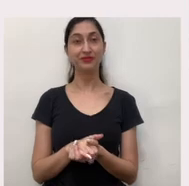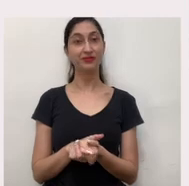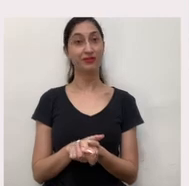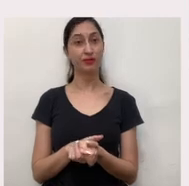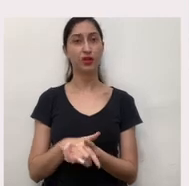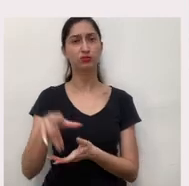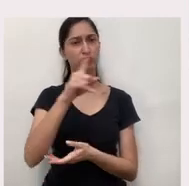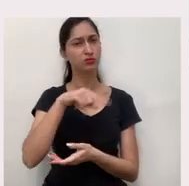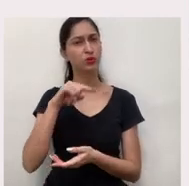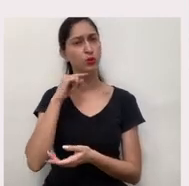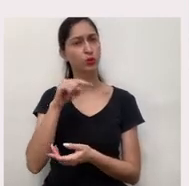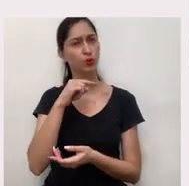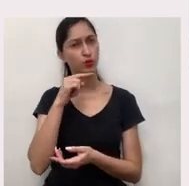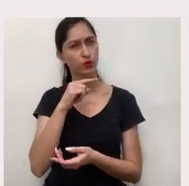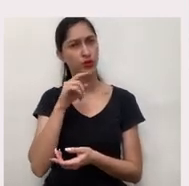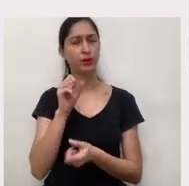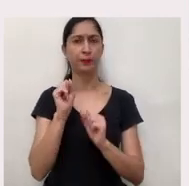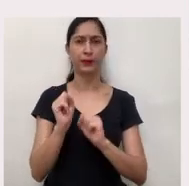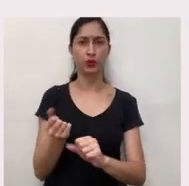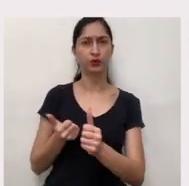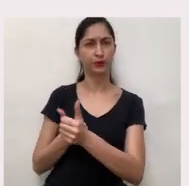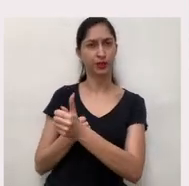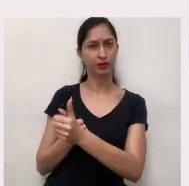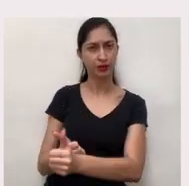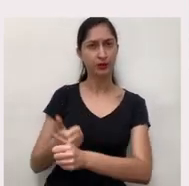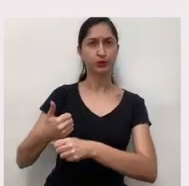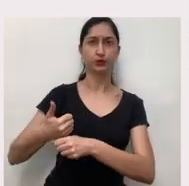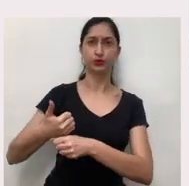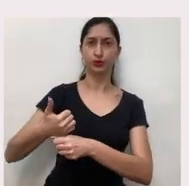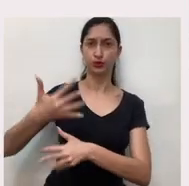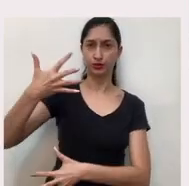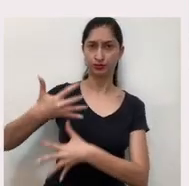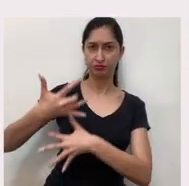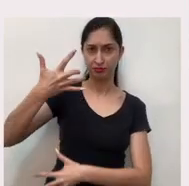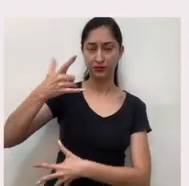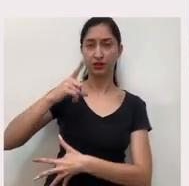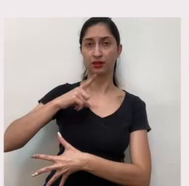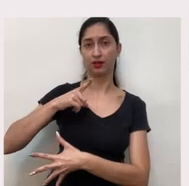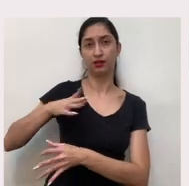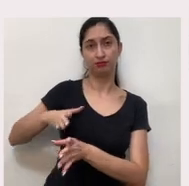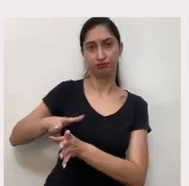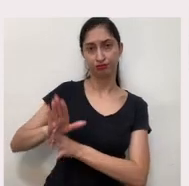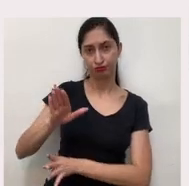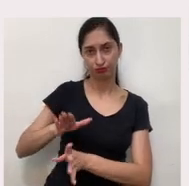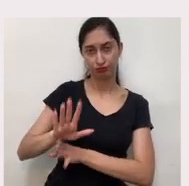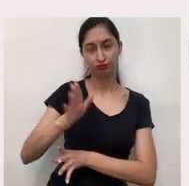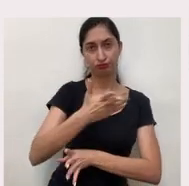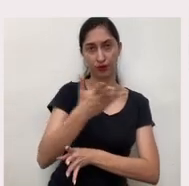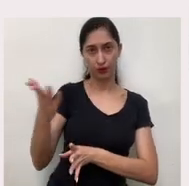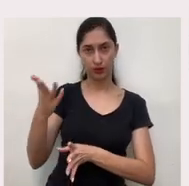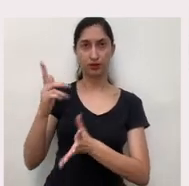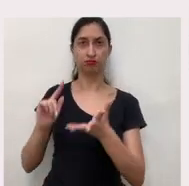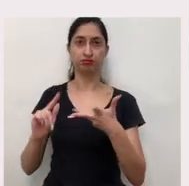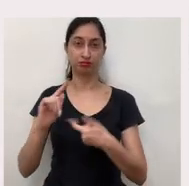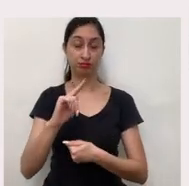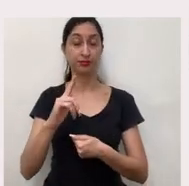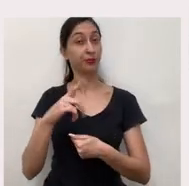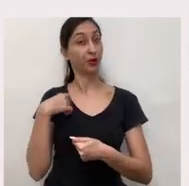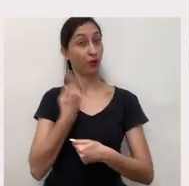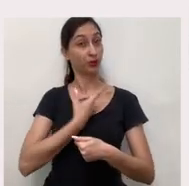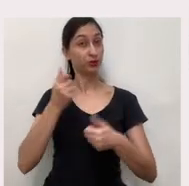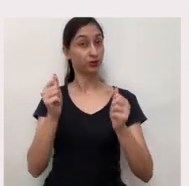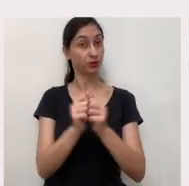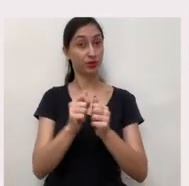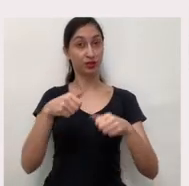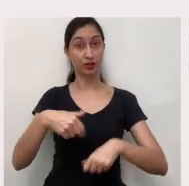Pessoal, quem tiver dúvida pode checar o chat do nosso encontro, que as instruções vão estar por lá. Mas hoje nós estamos aqui juntos para o